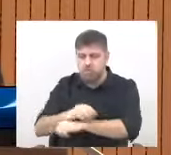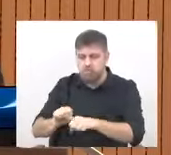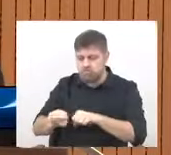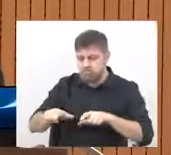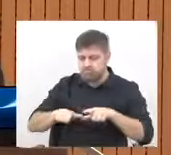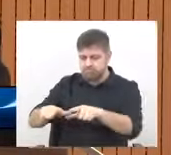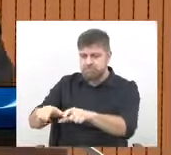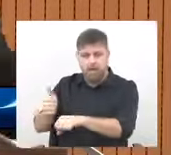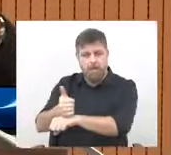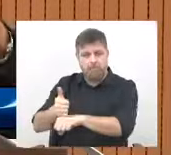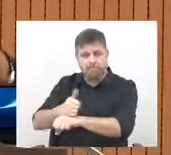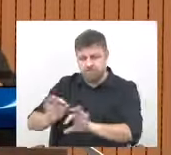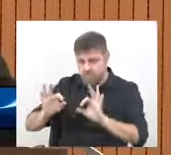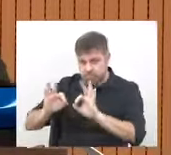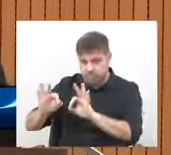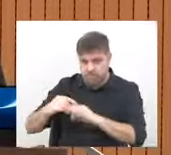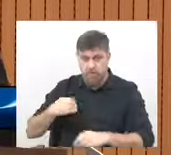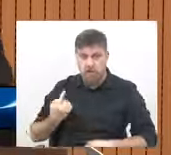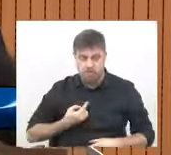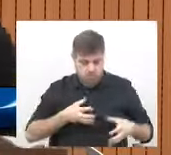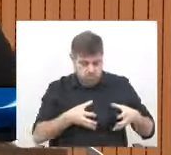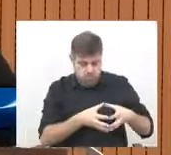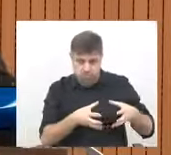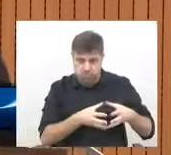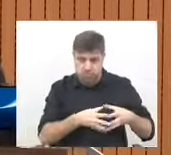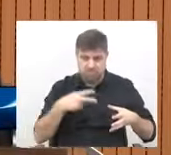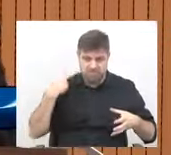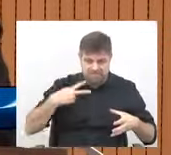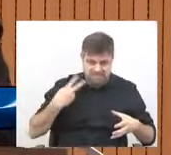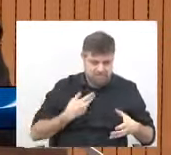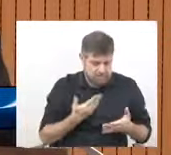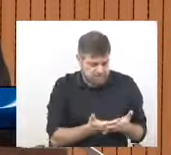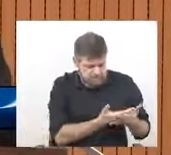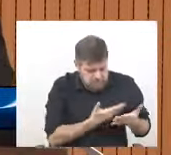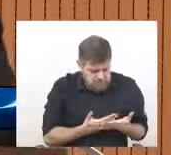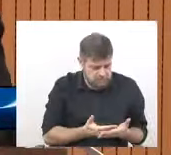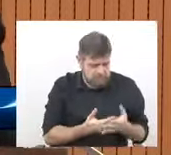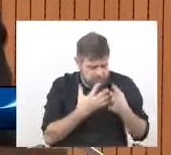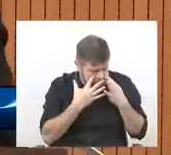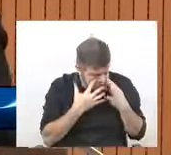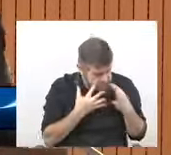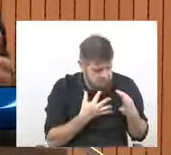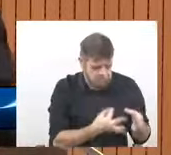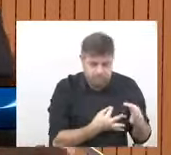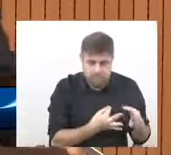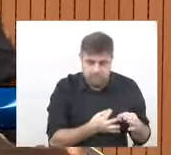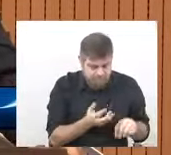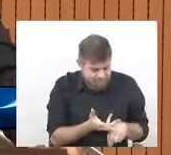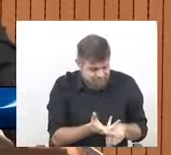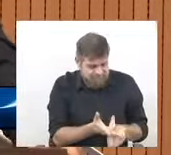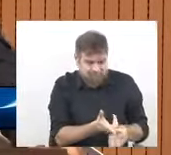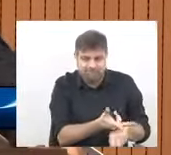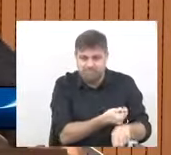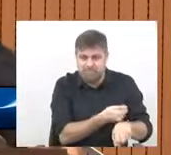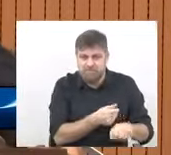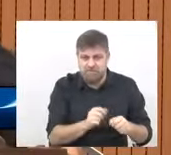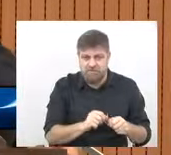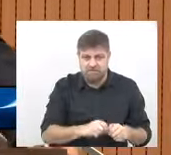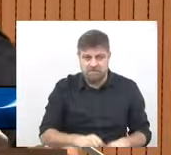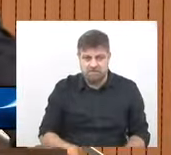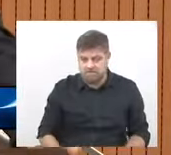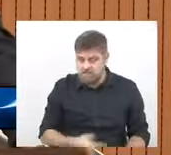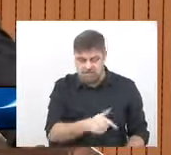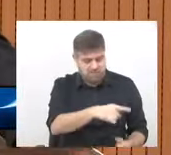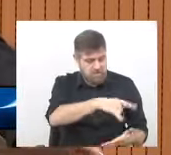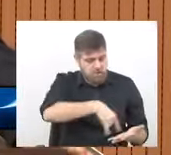comissão, com muita competência, com muita dedicação, fez de maneira que não há